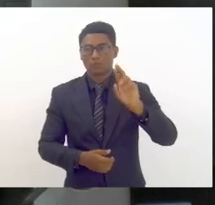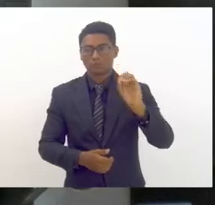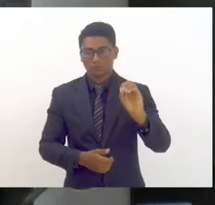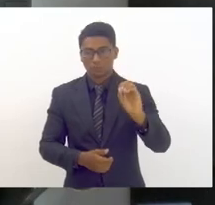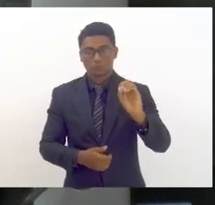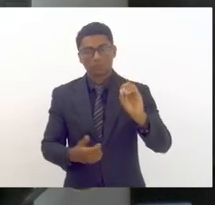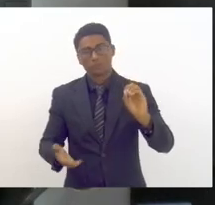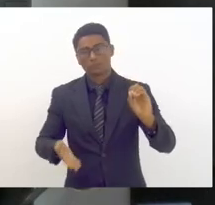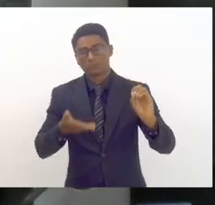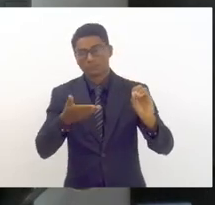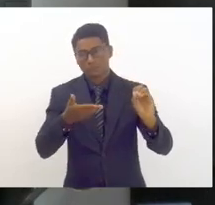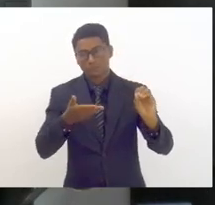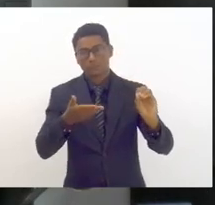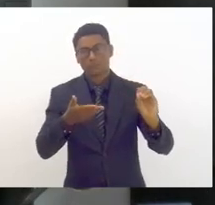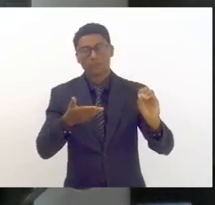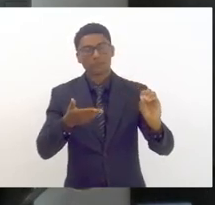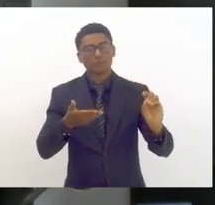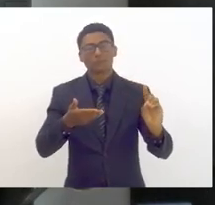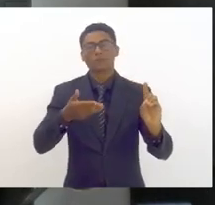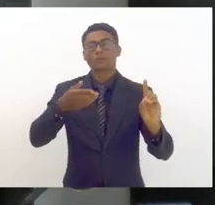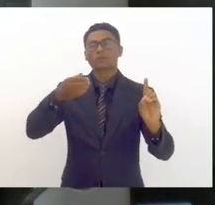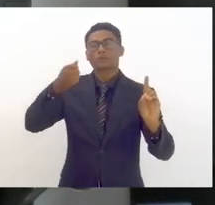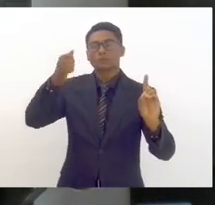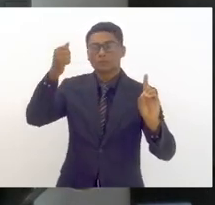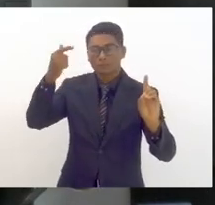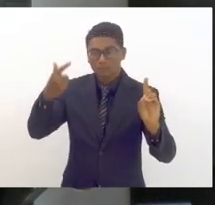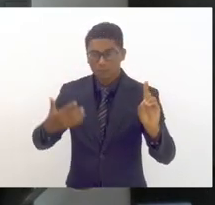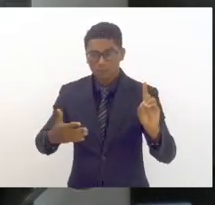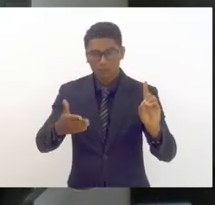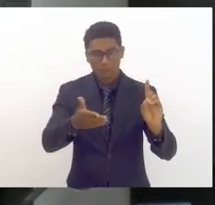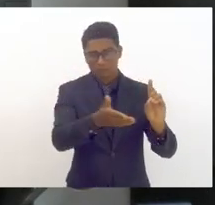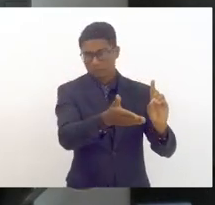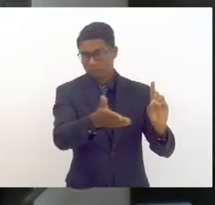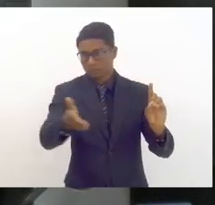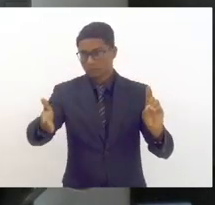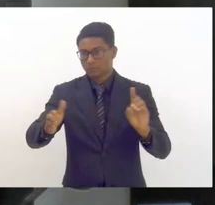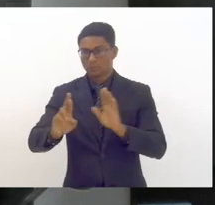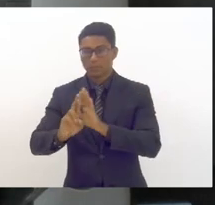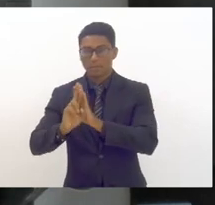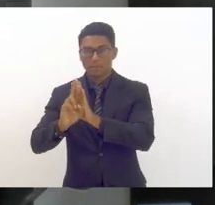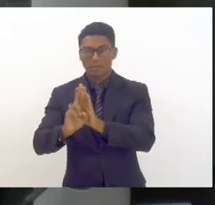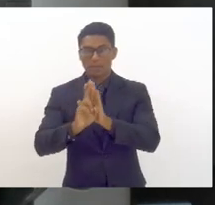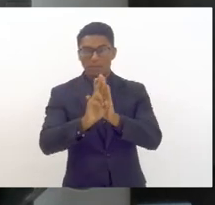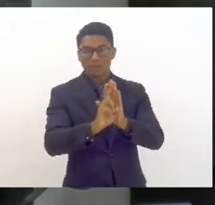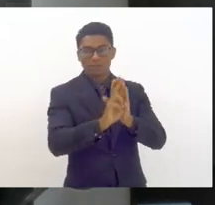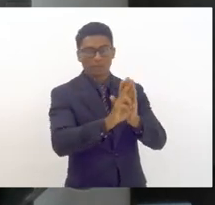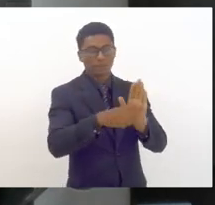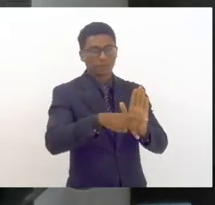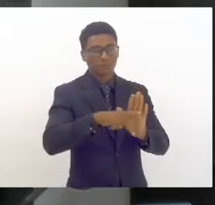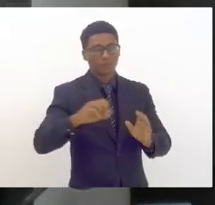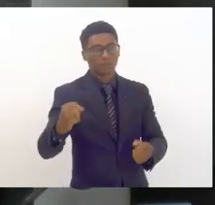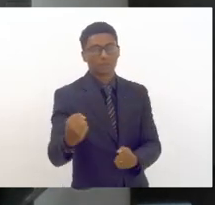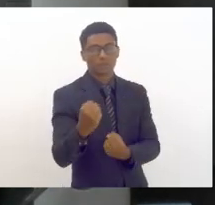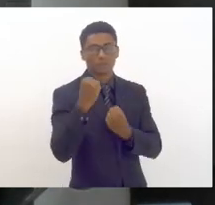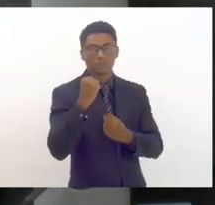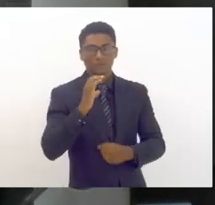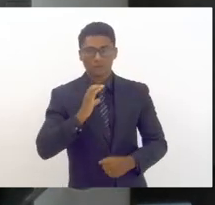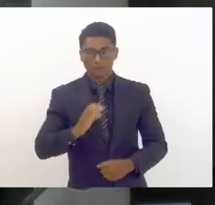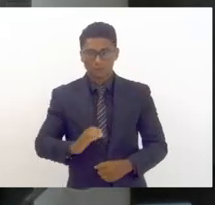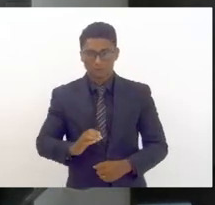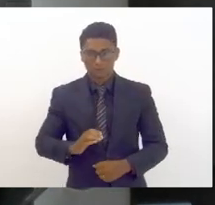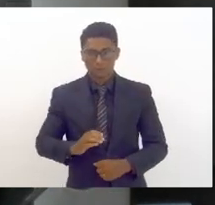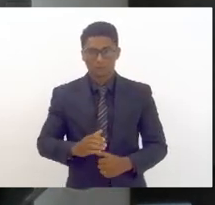né, estar colocando para as os representantes das defesas civis que estão